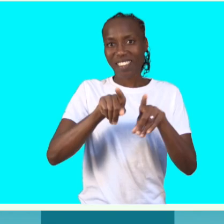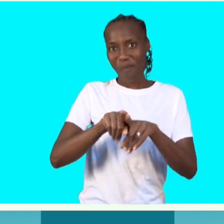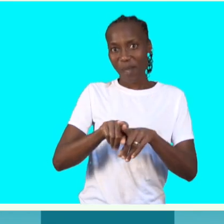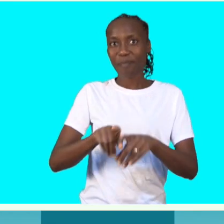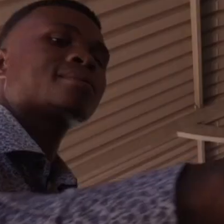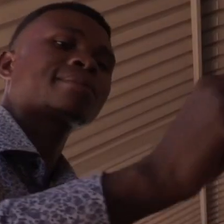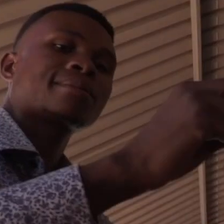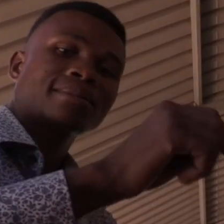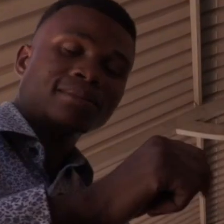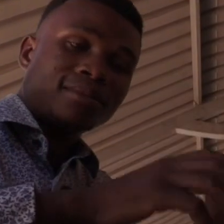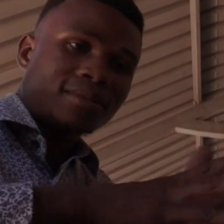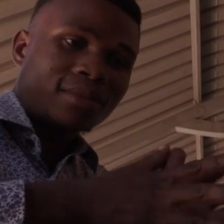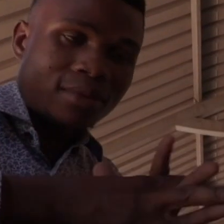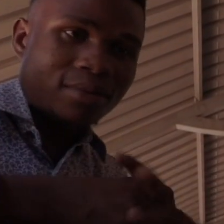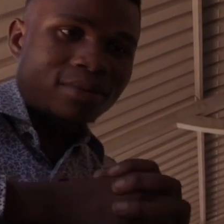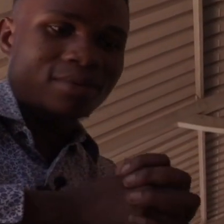tudo mais.